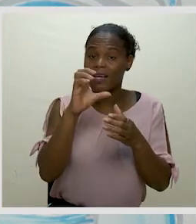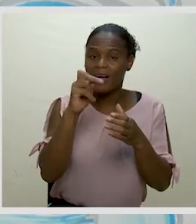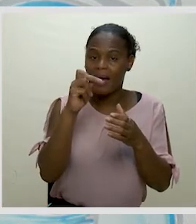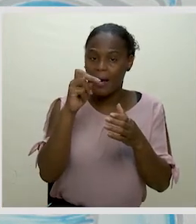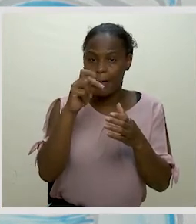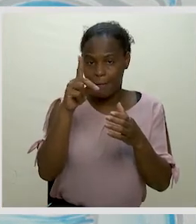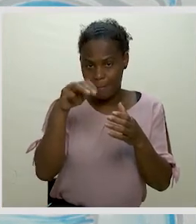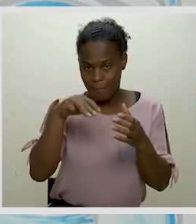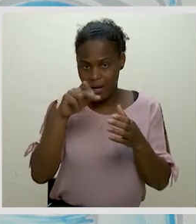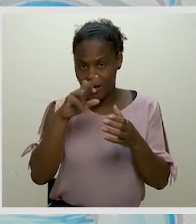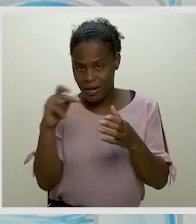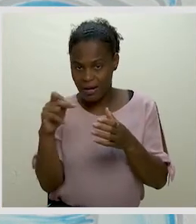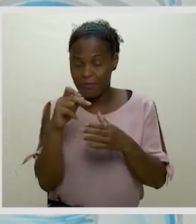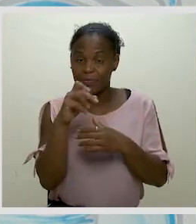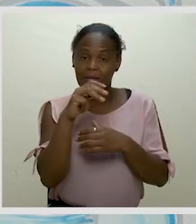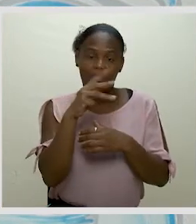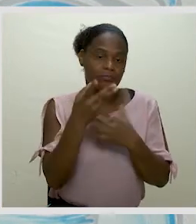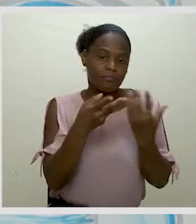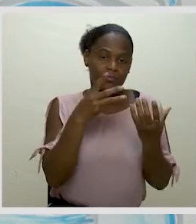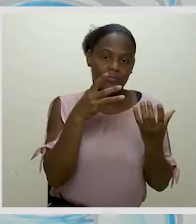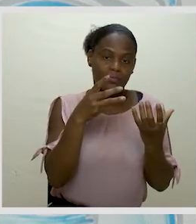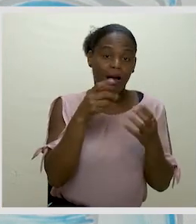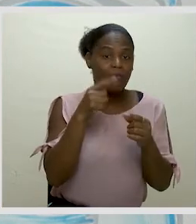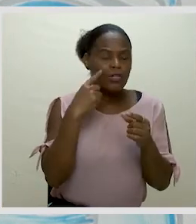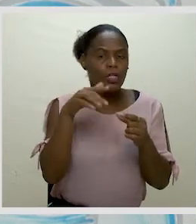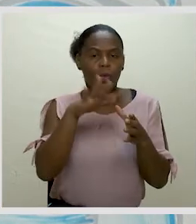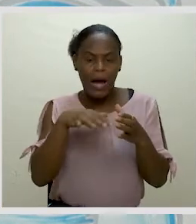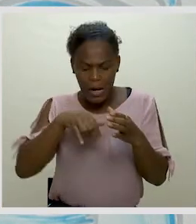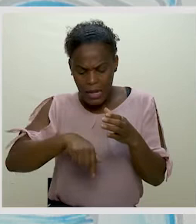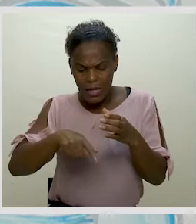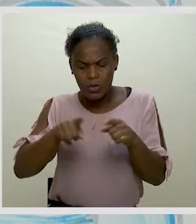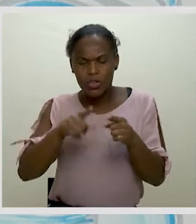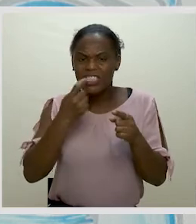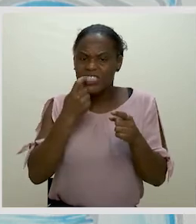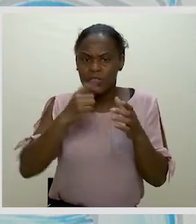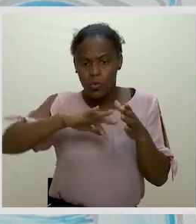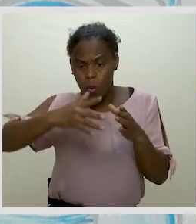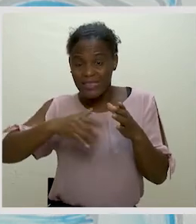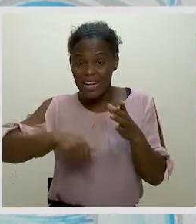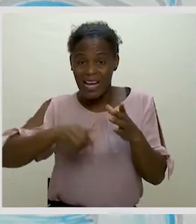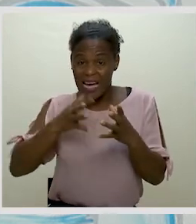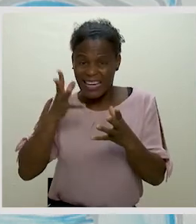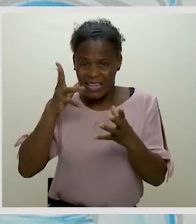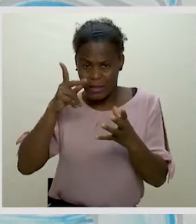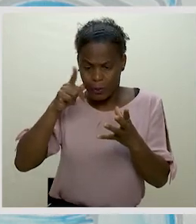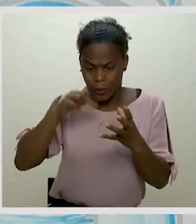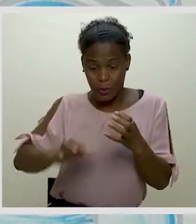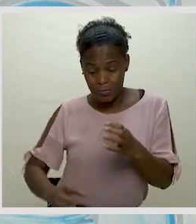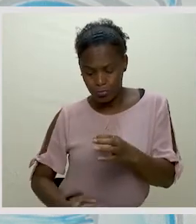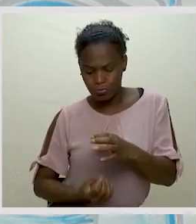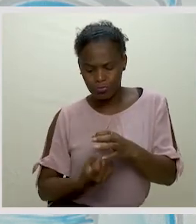que é um espaço que está cheio de rocha em estado de fusão, que sobe à superfície durante as